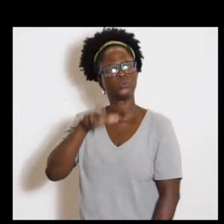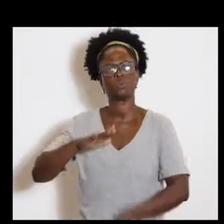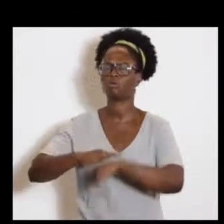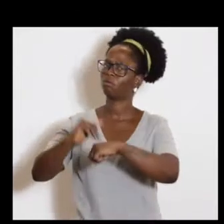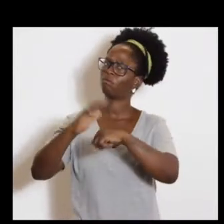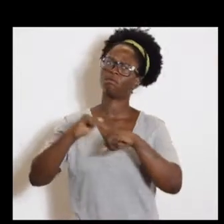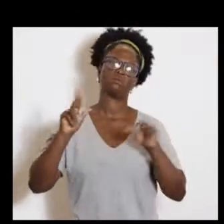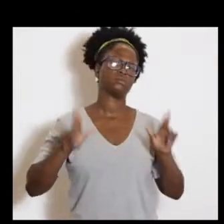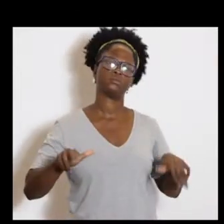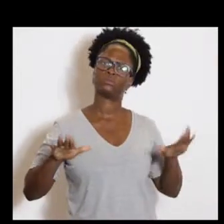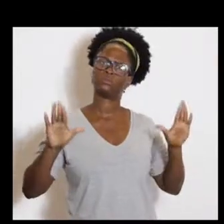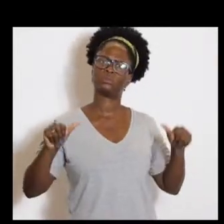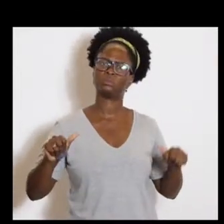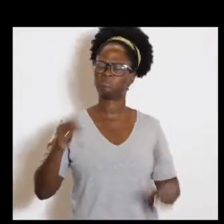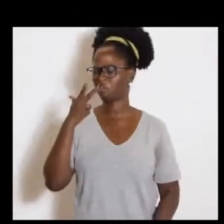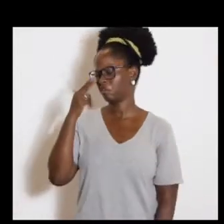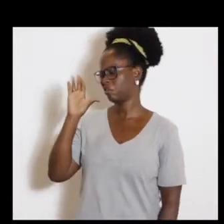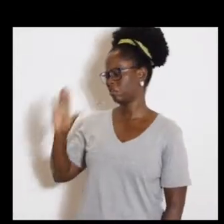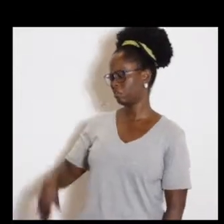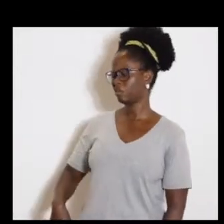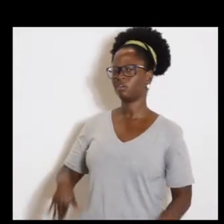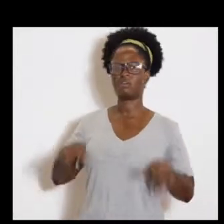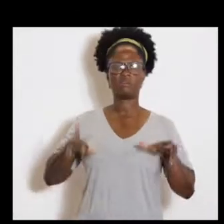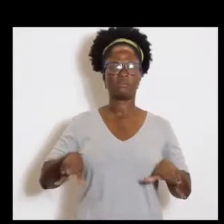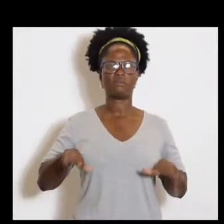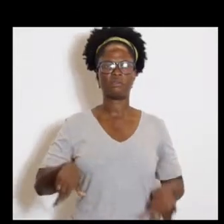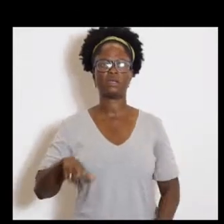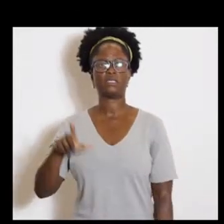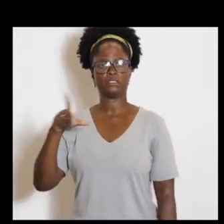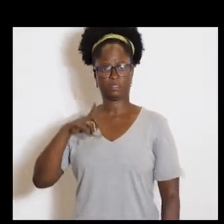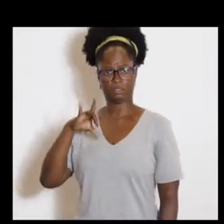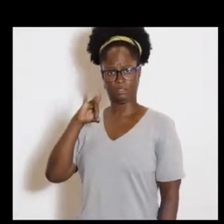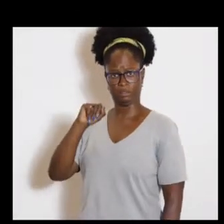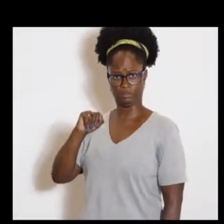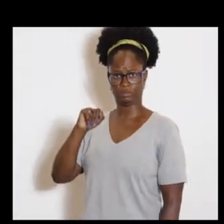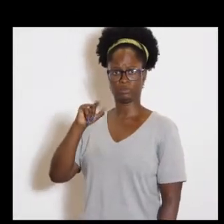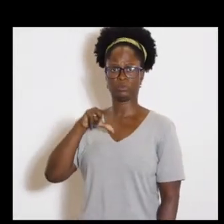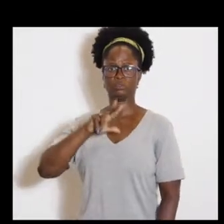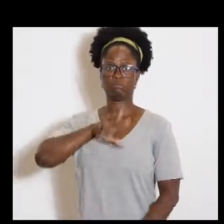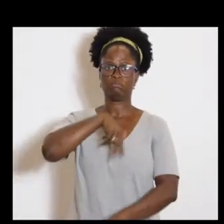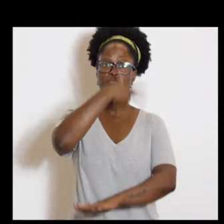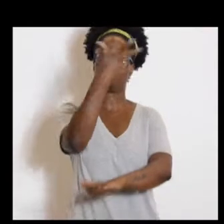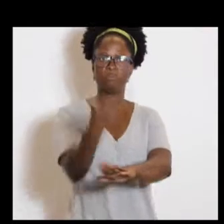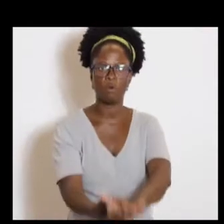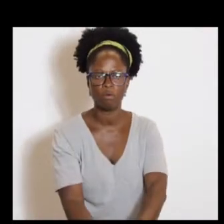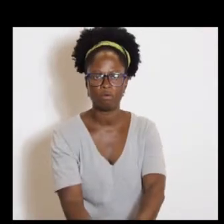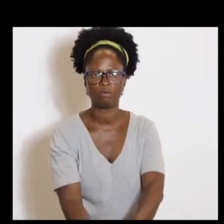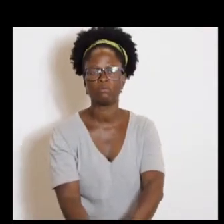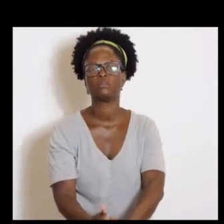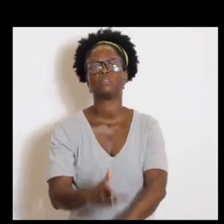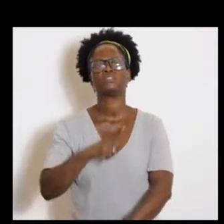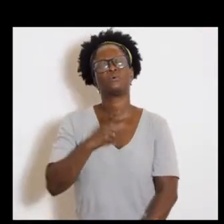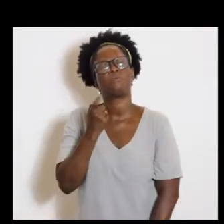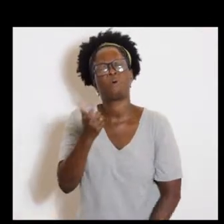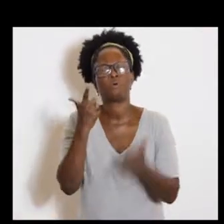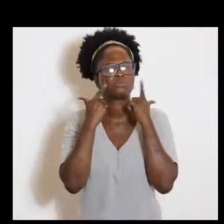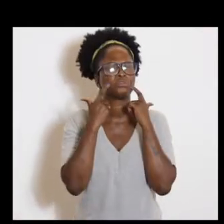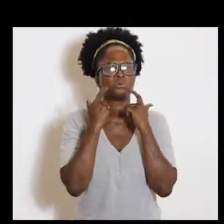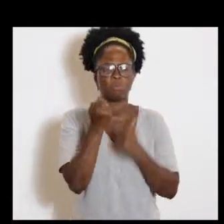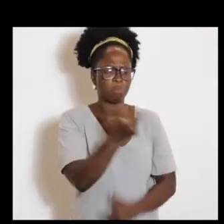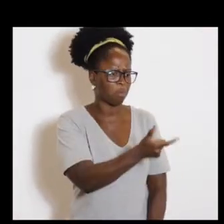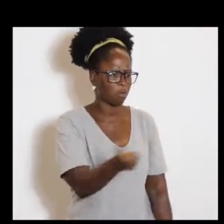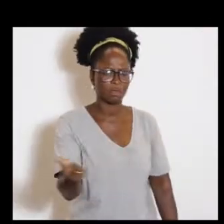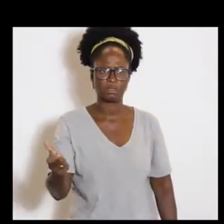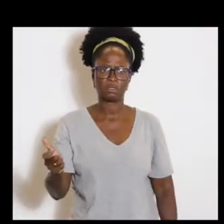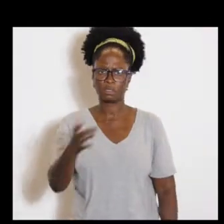para ele frescura um erro depois de caiu do andaime com a gente o show nenhuma